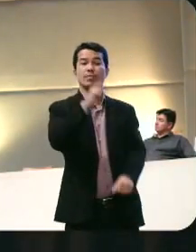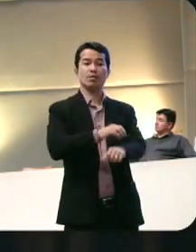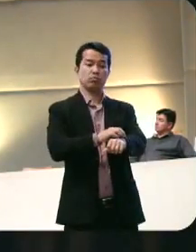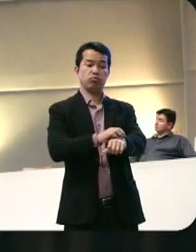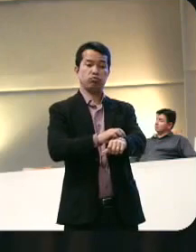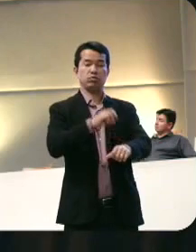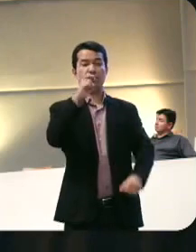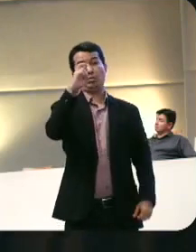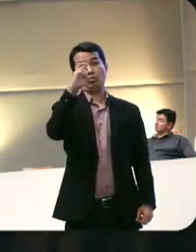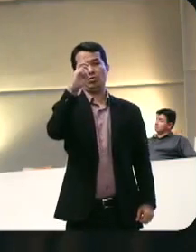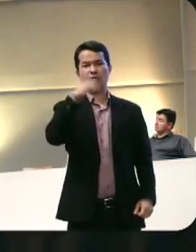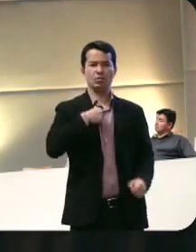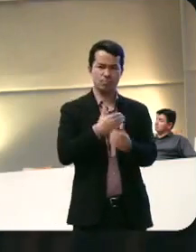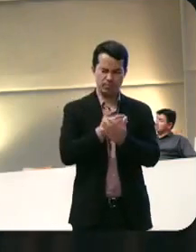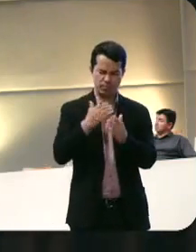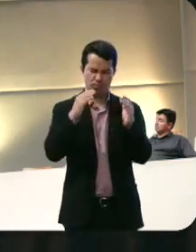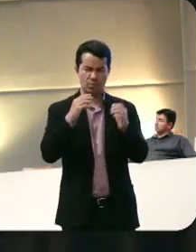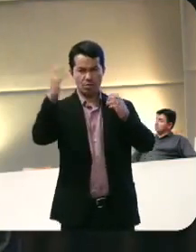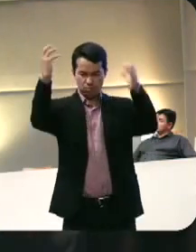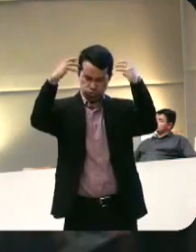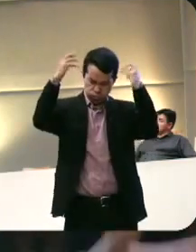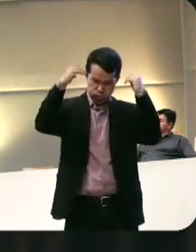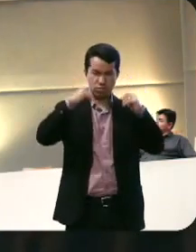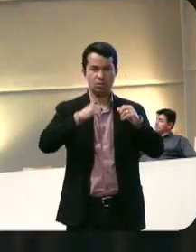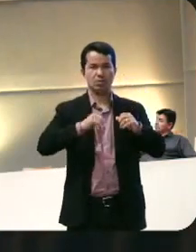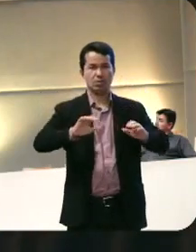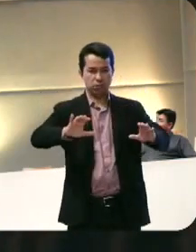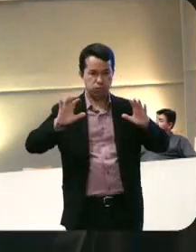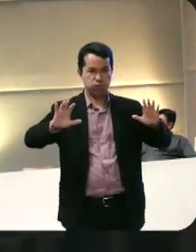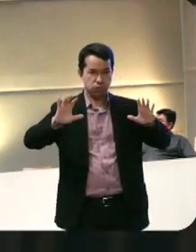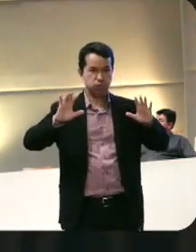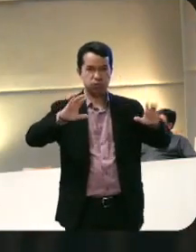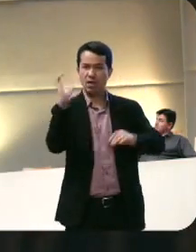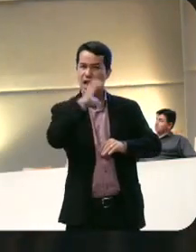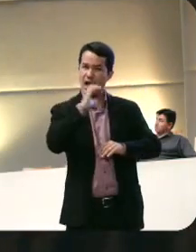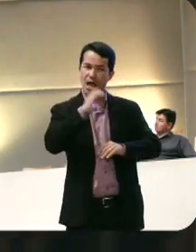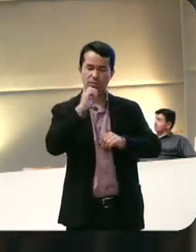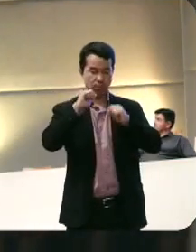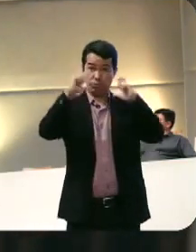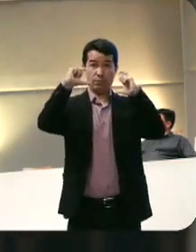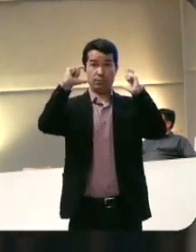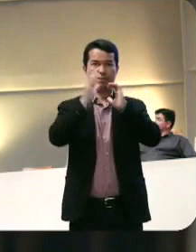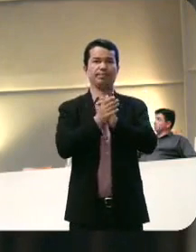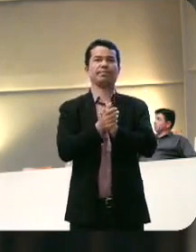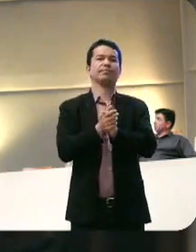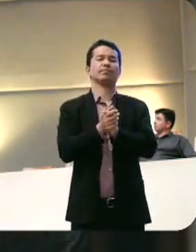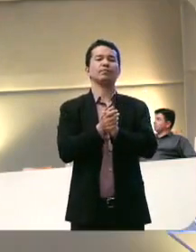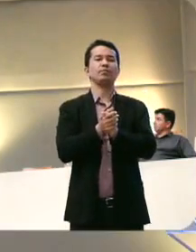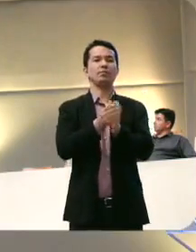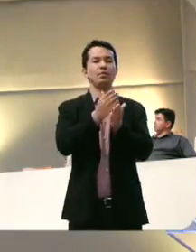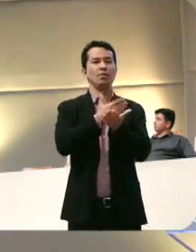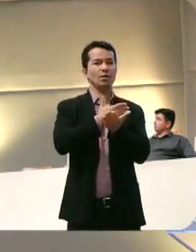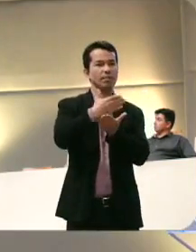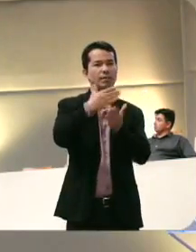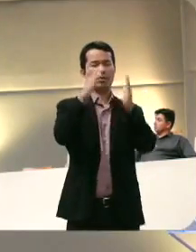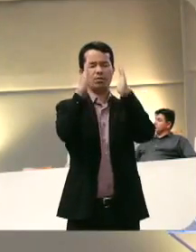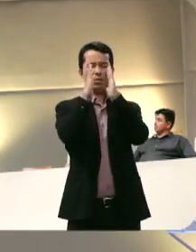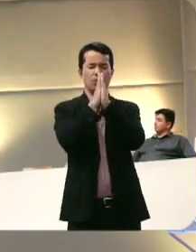E comecei. Eu tomava banho, fazia atividade física para acordar, porque essa hora, meu Deus do céu. E comecei a